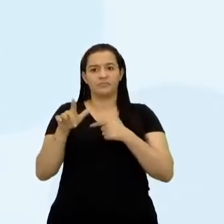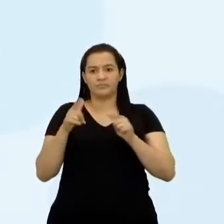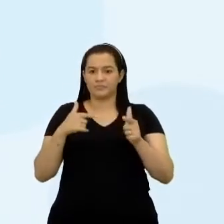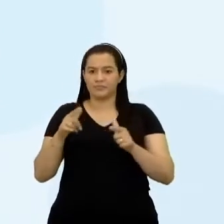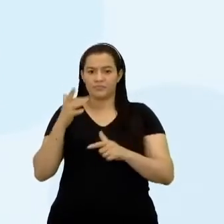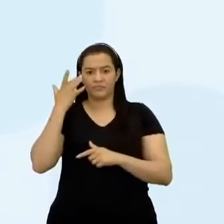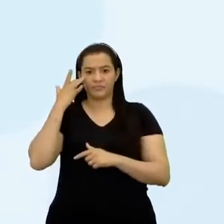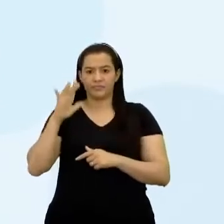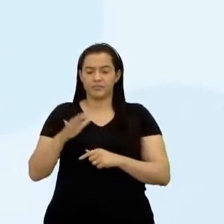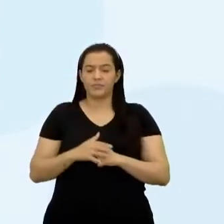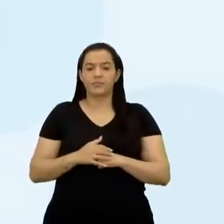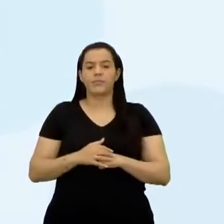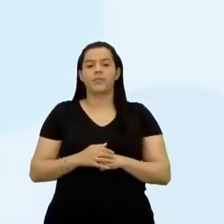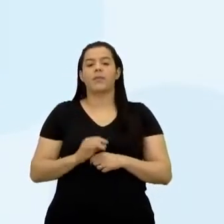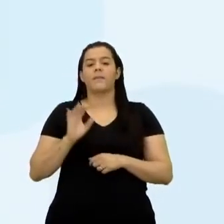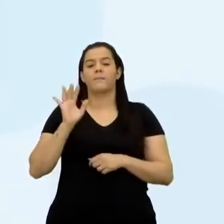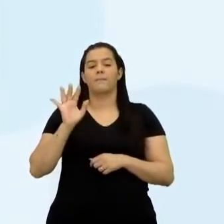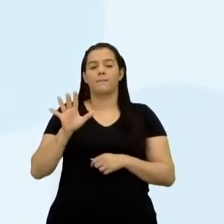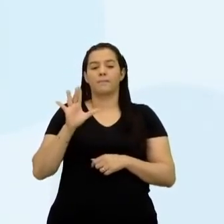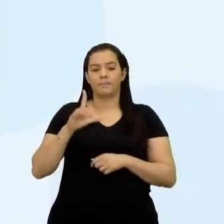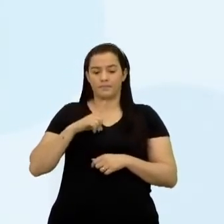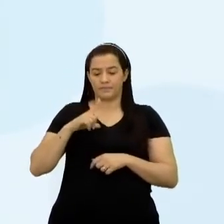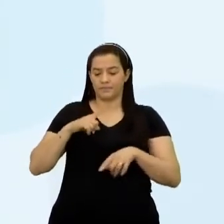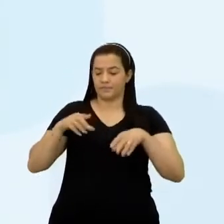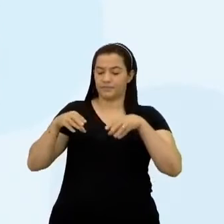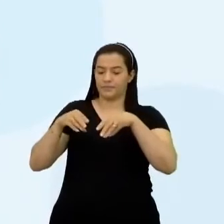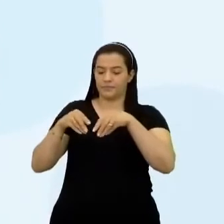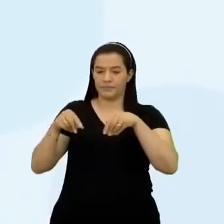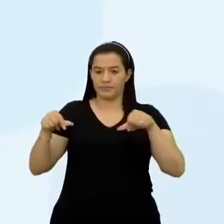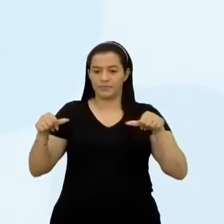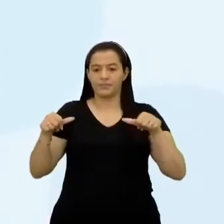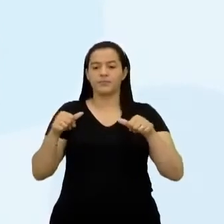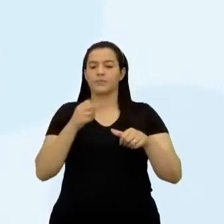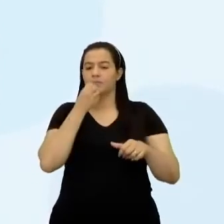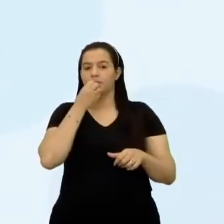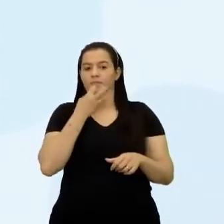ouvimos. Porém, a terra em si é de muito bons